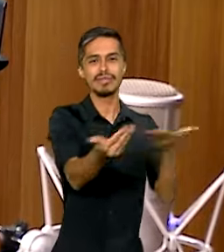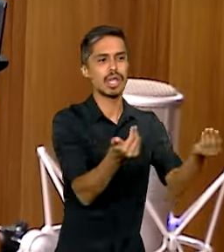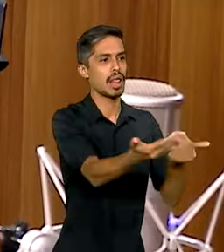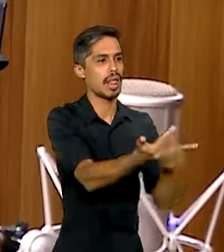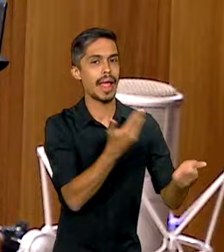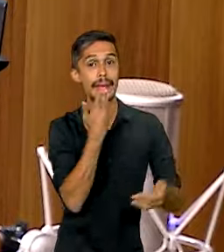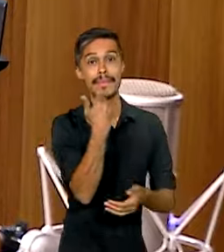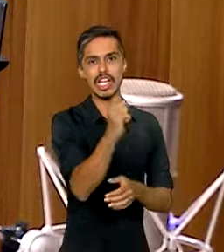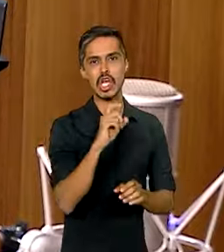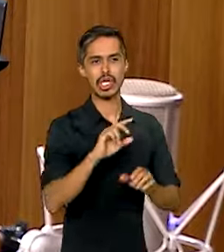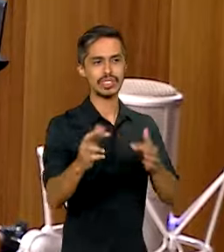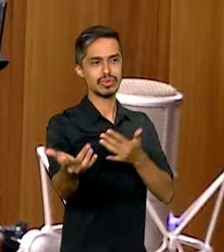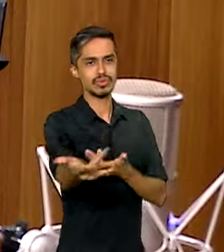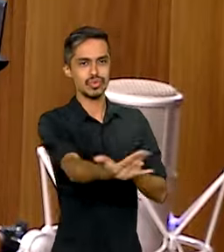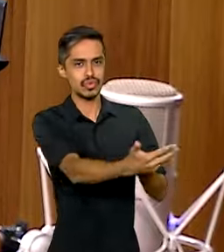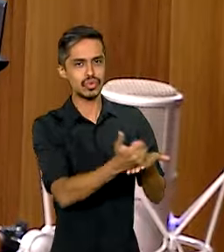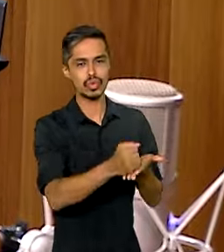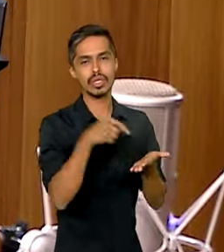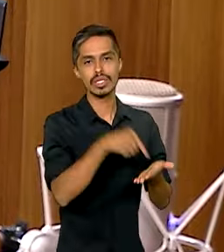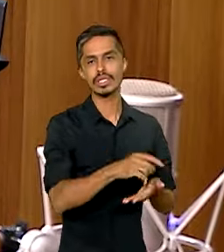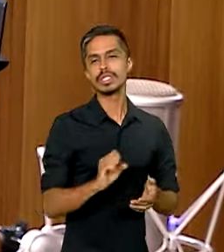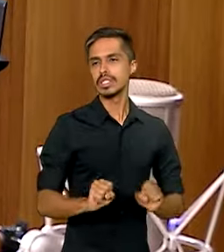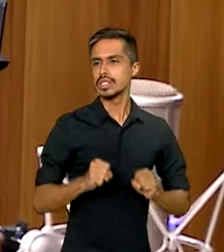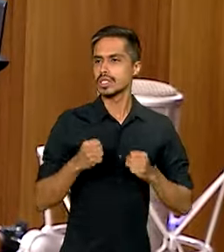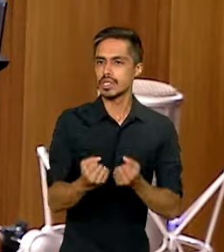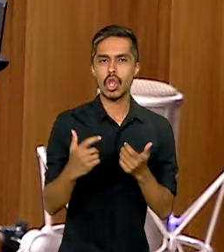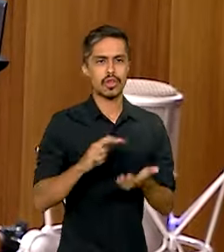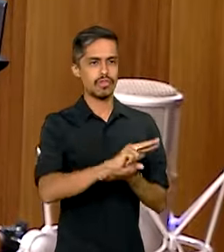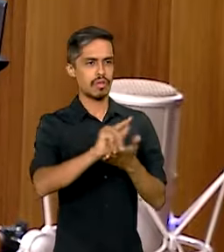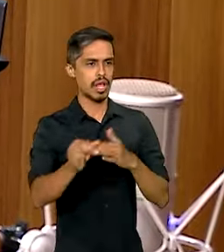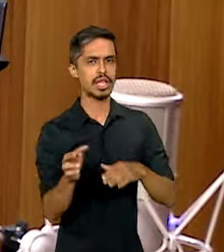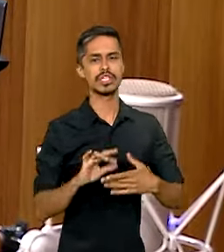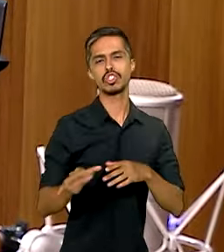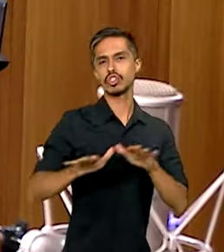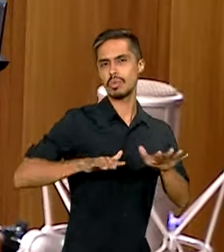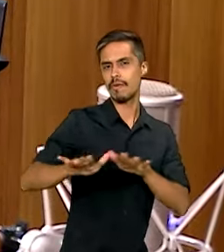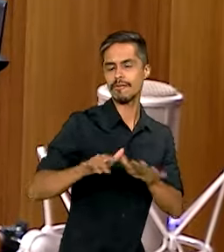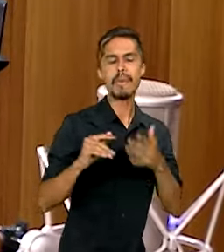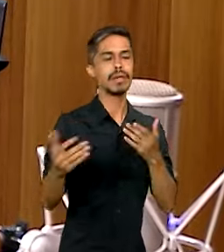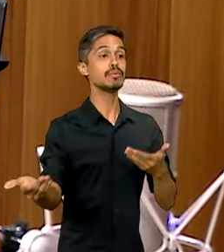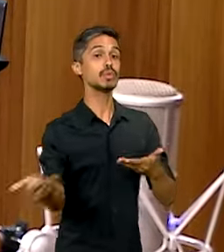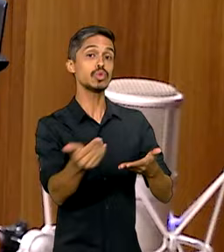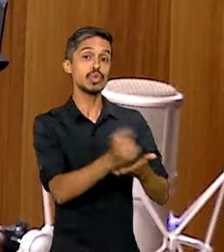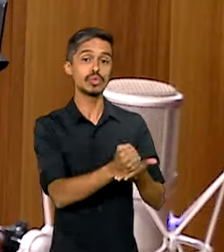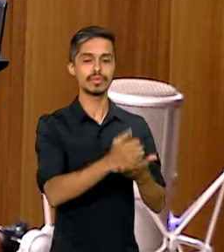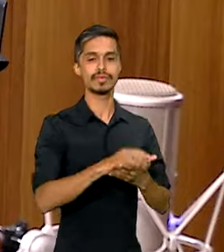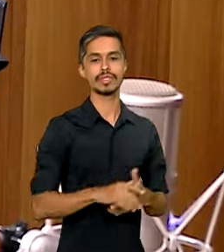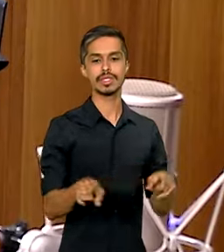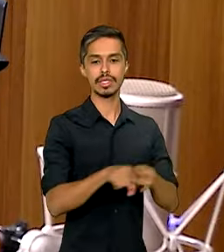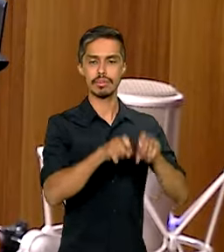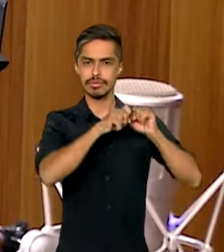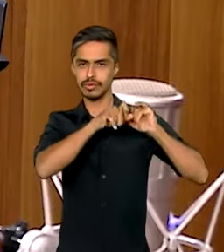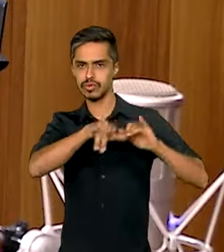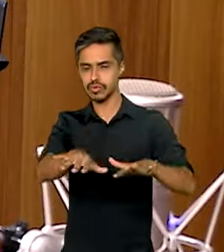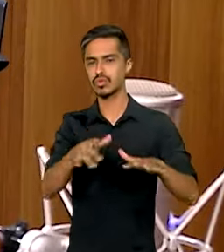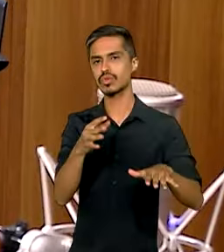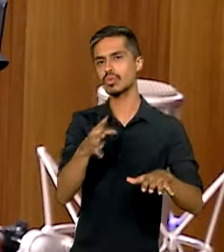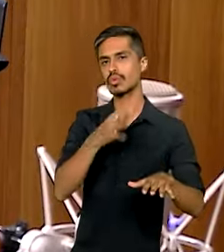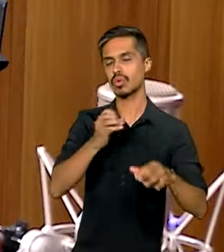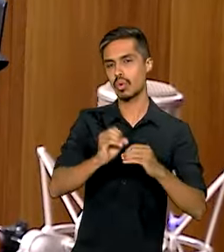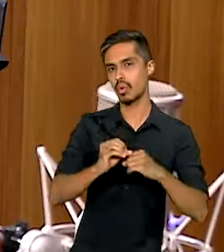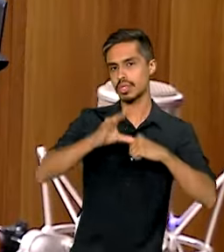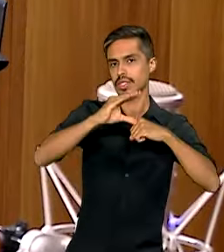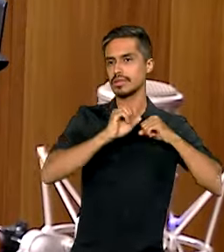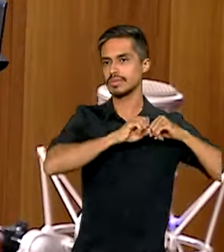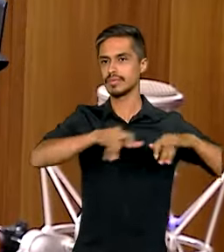e pontos de memória, iniciativas de coletivos, de redes, de movimentos, e que possa também irradiar esse conhecimento.